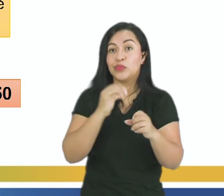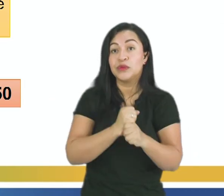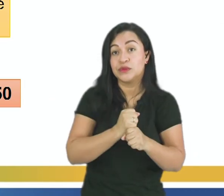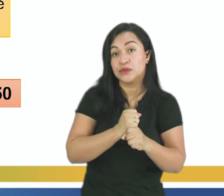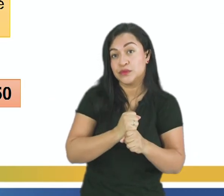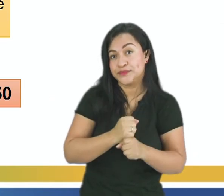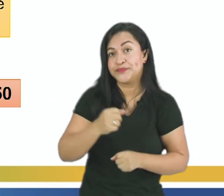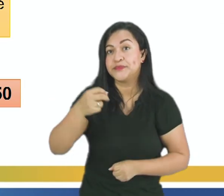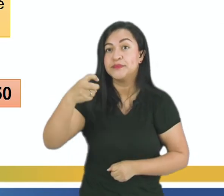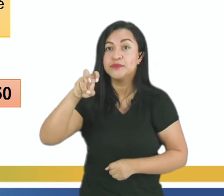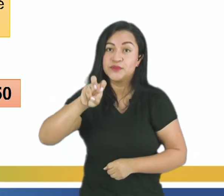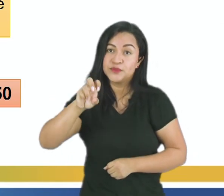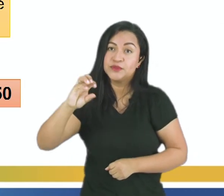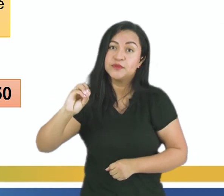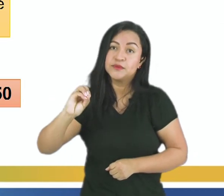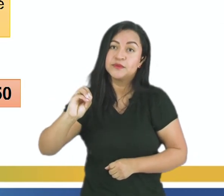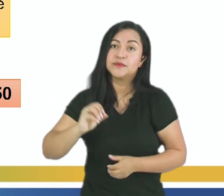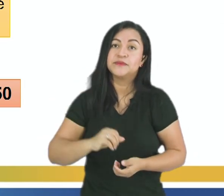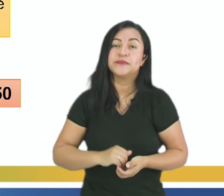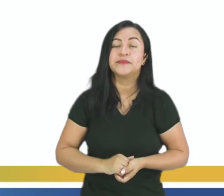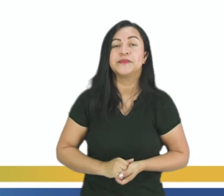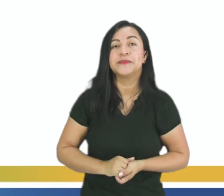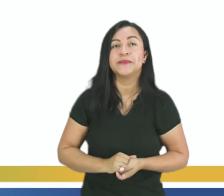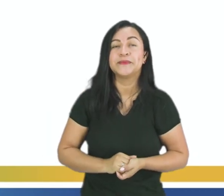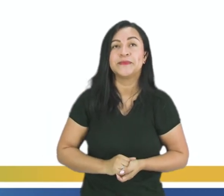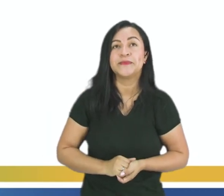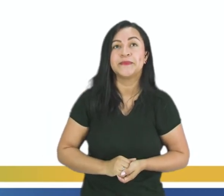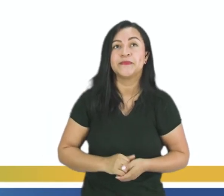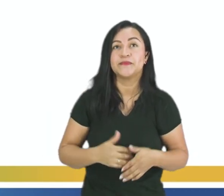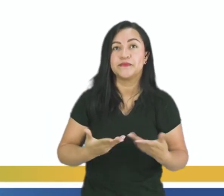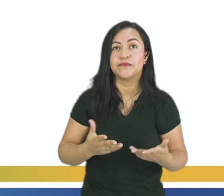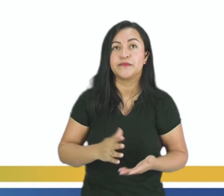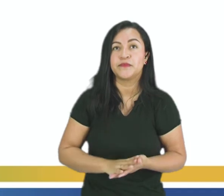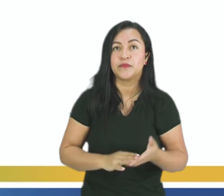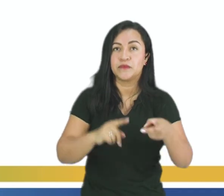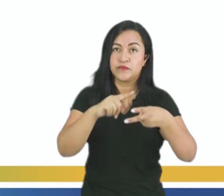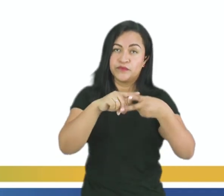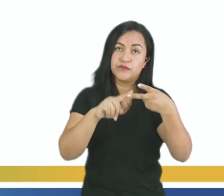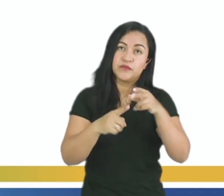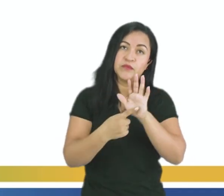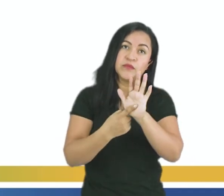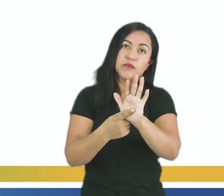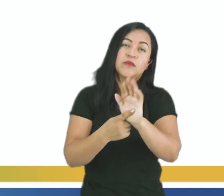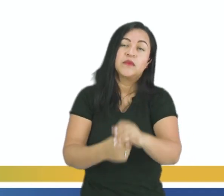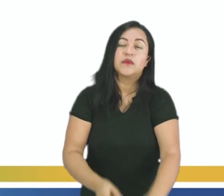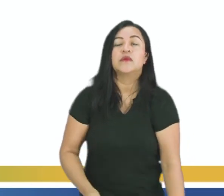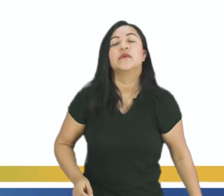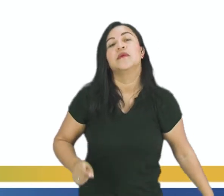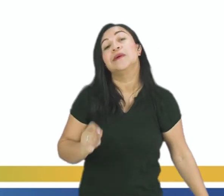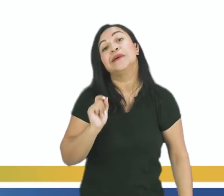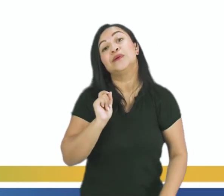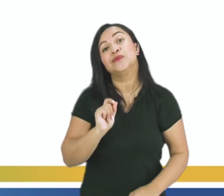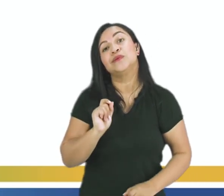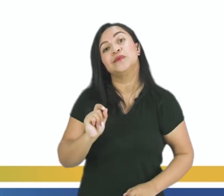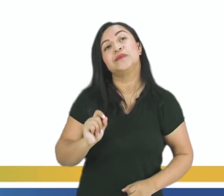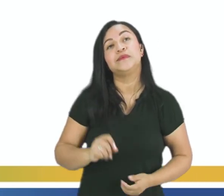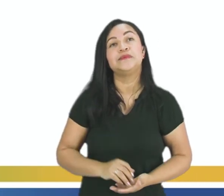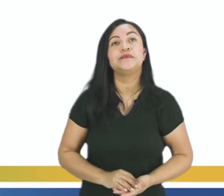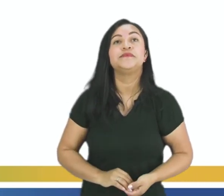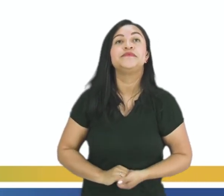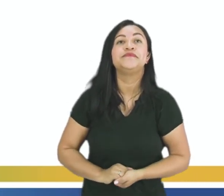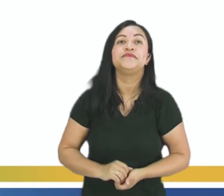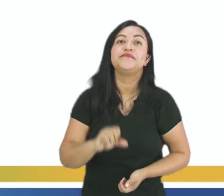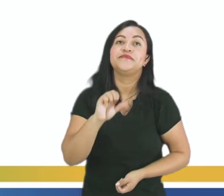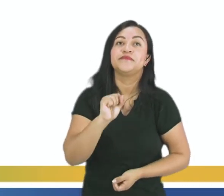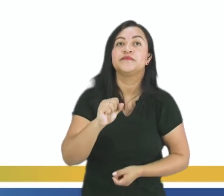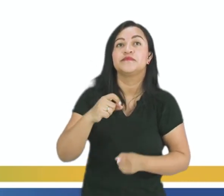um total de 50 rodas. Muito bem, as duas equações apresentadas geram o seguinte sistema: S